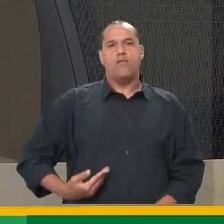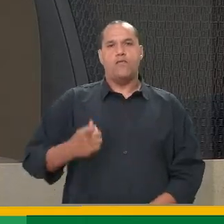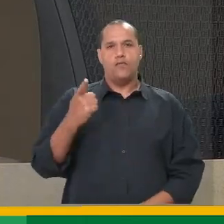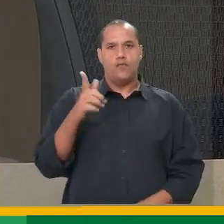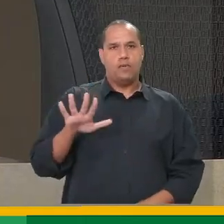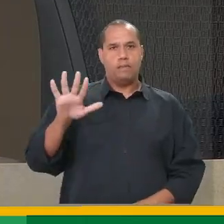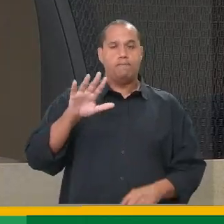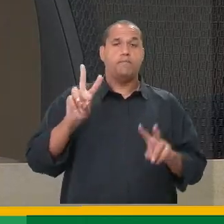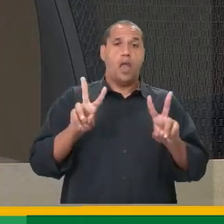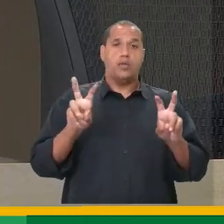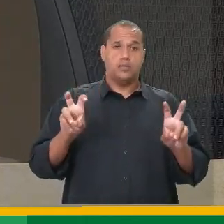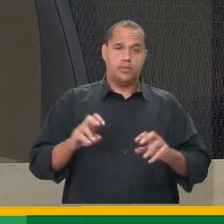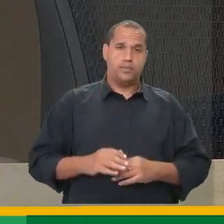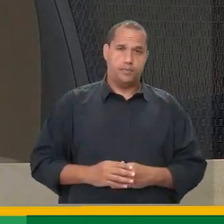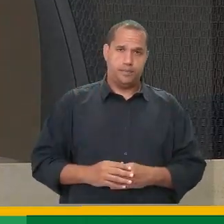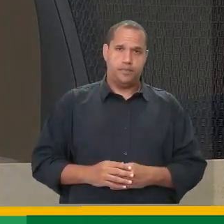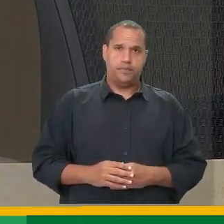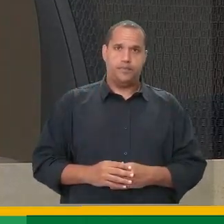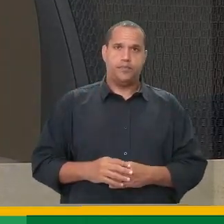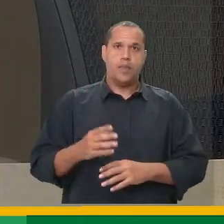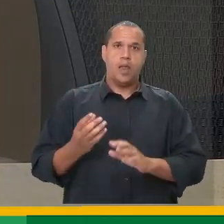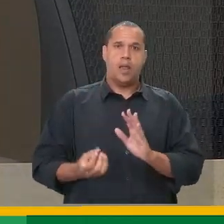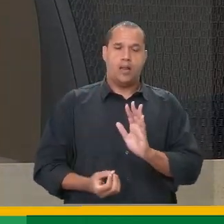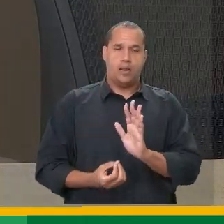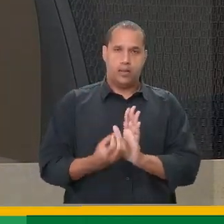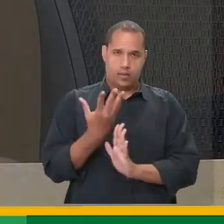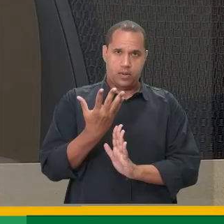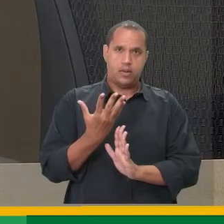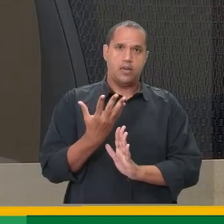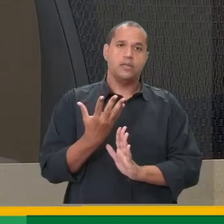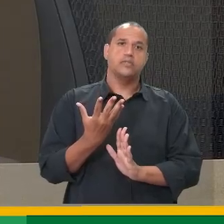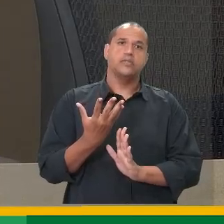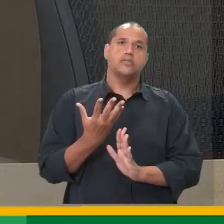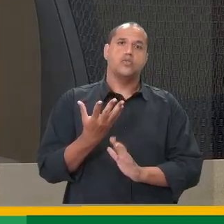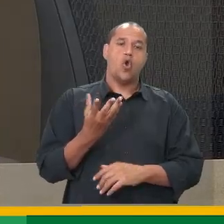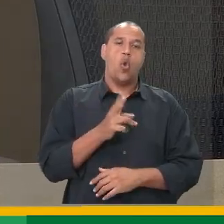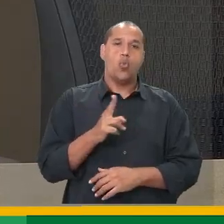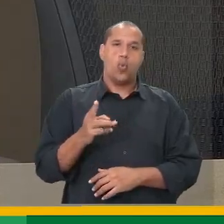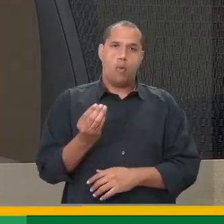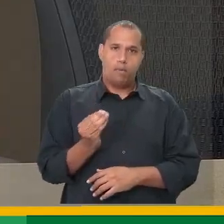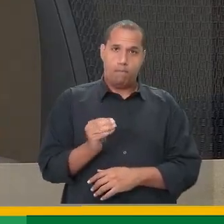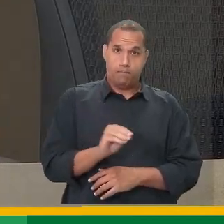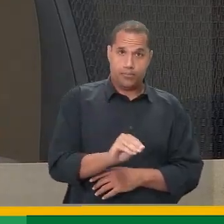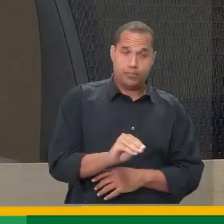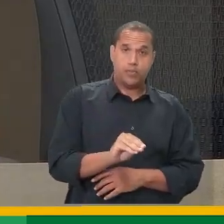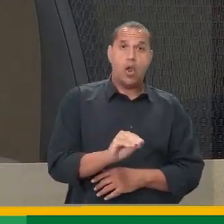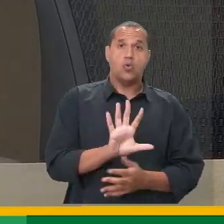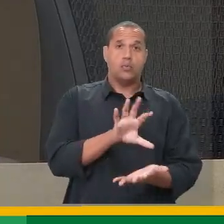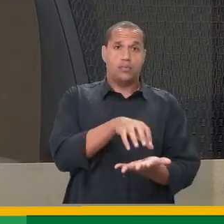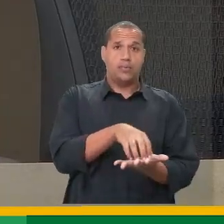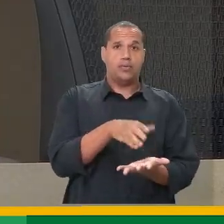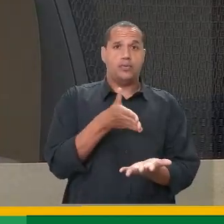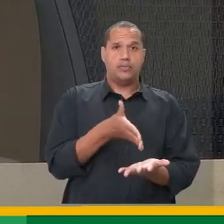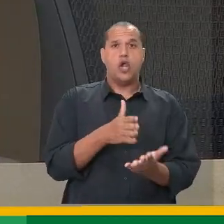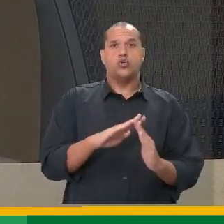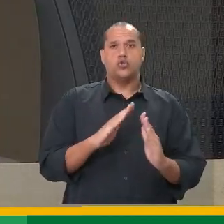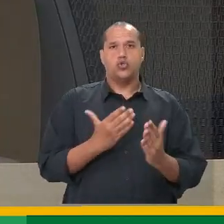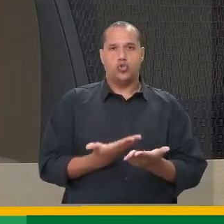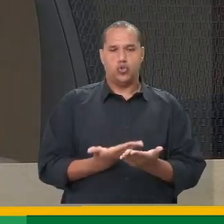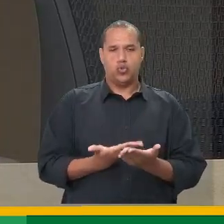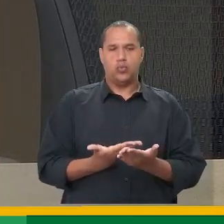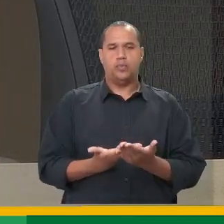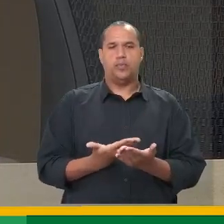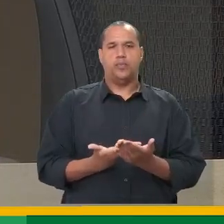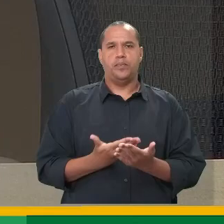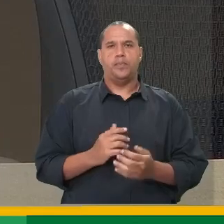que dispõe sobre a criação e a denominação do estabelecimento de ensino que se